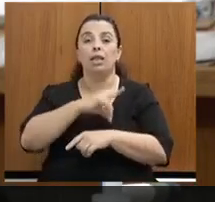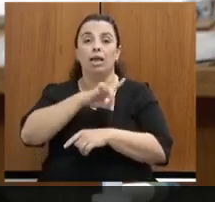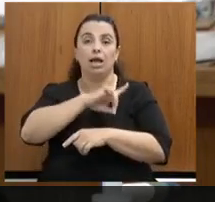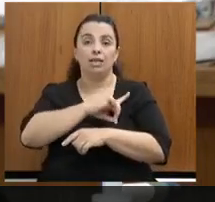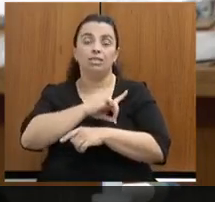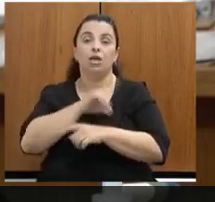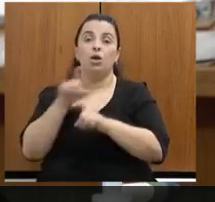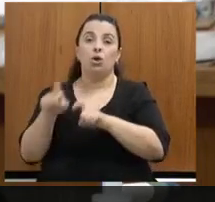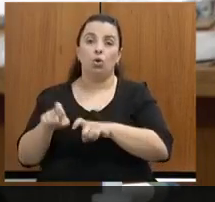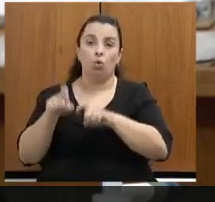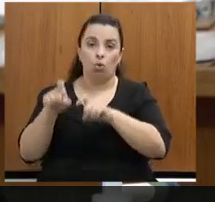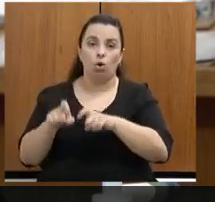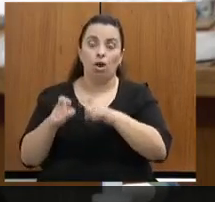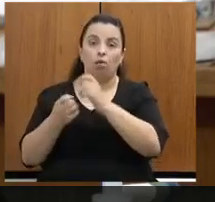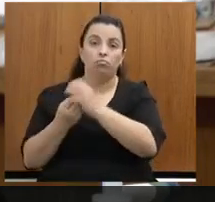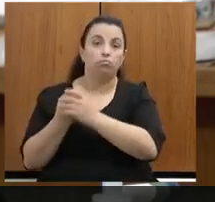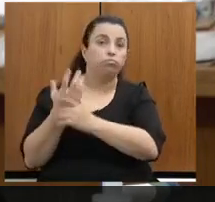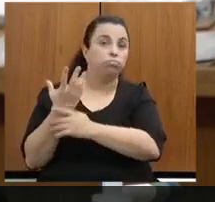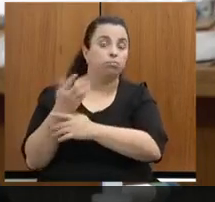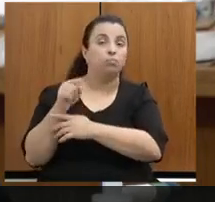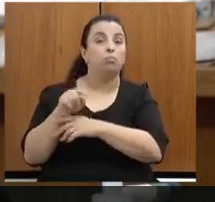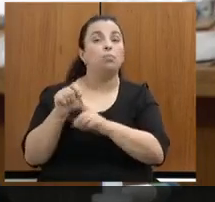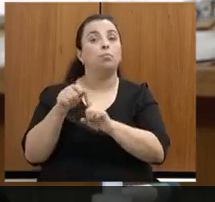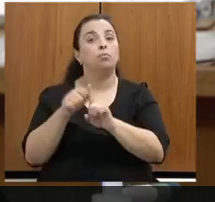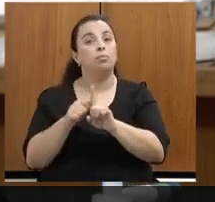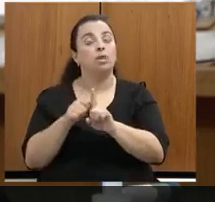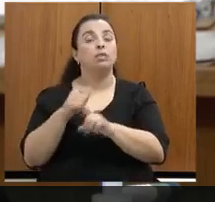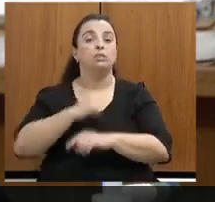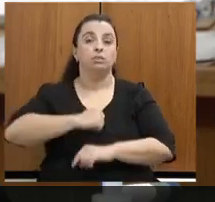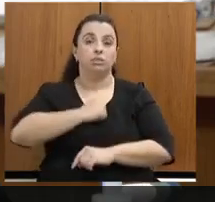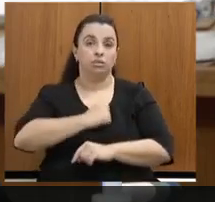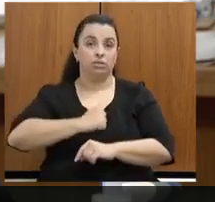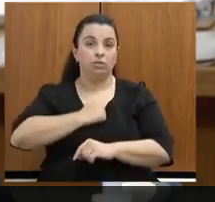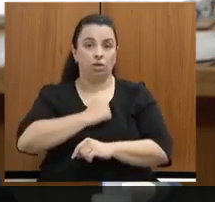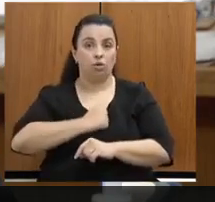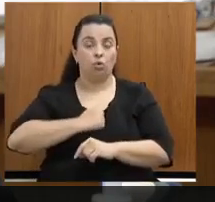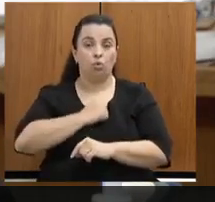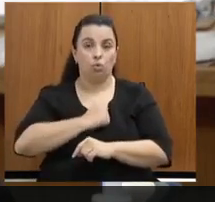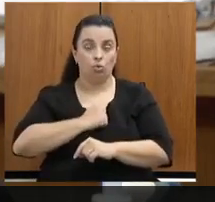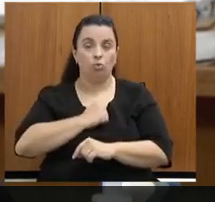no mês de agosto nós já instituímos